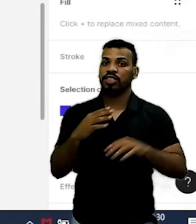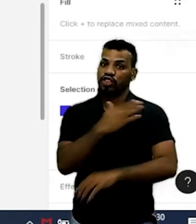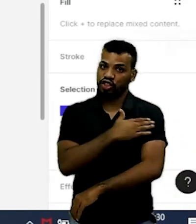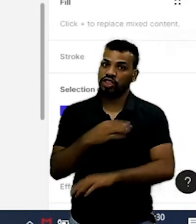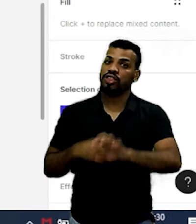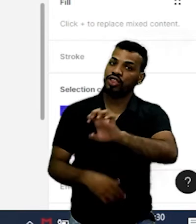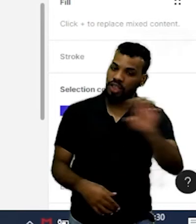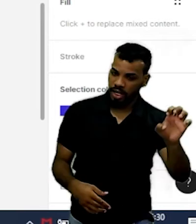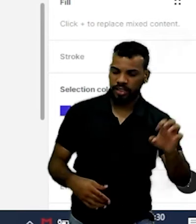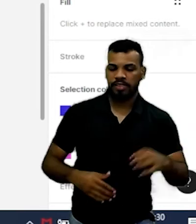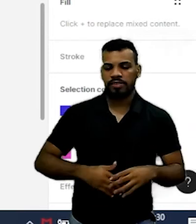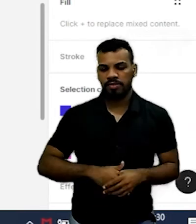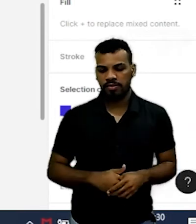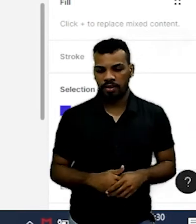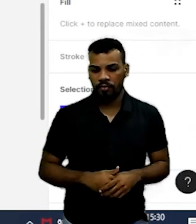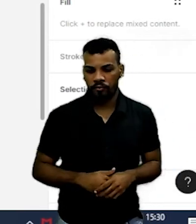aqui.